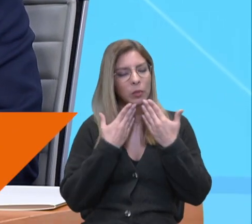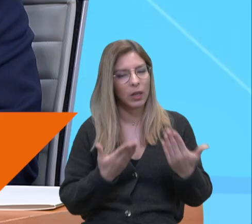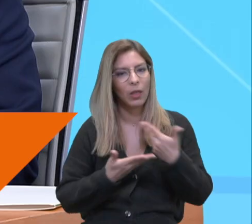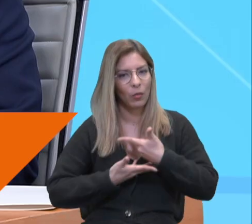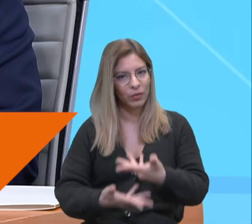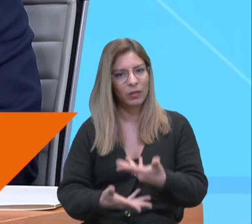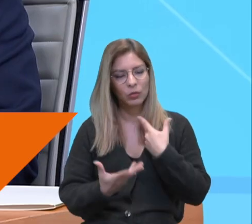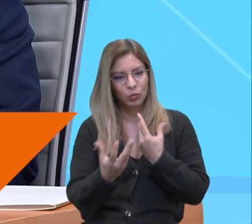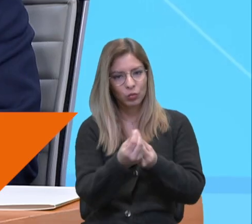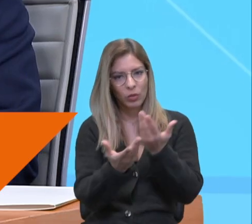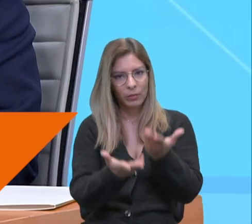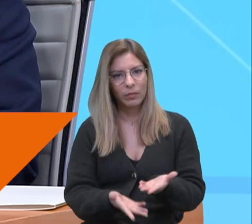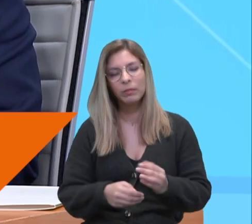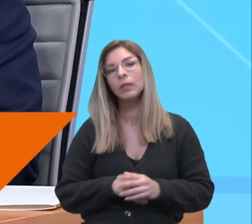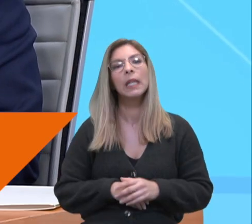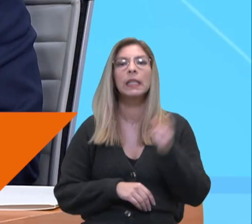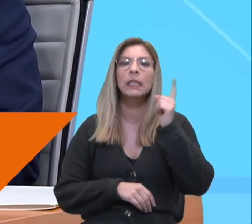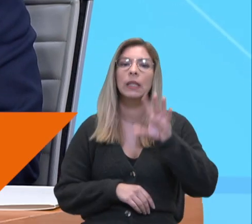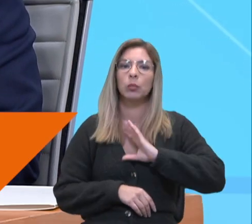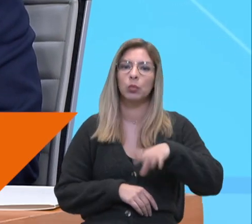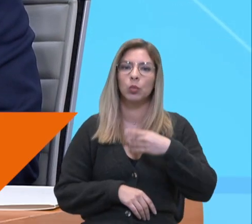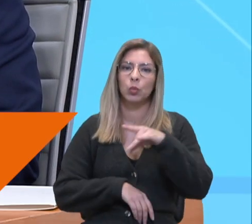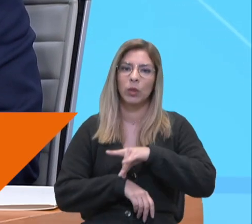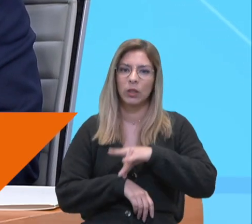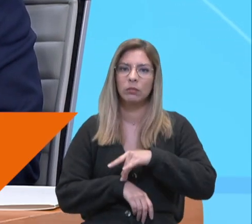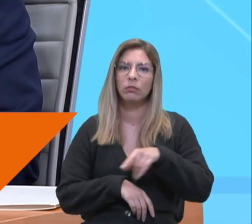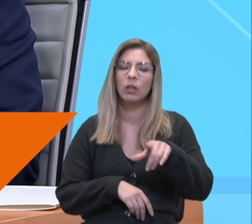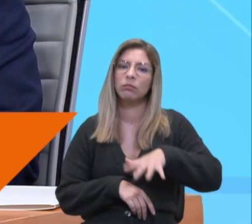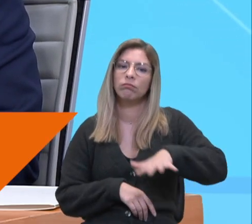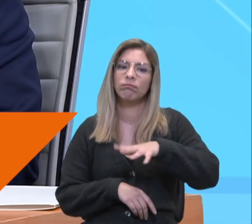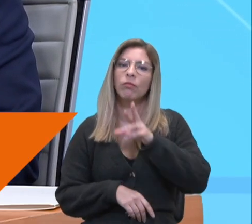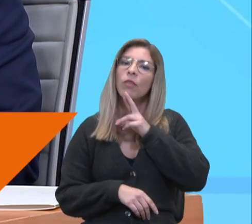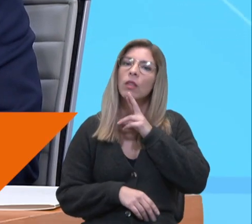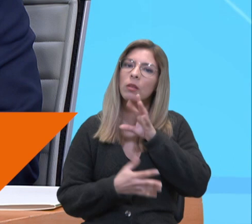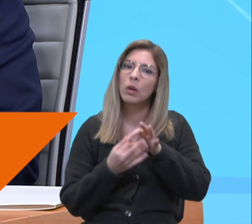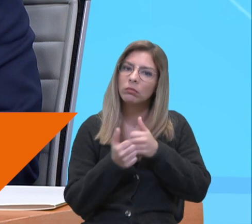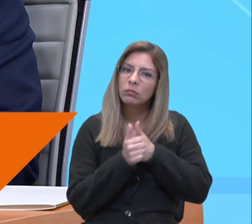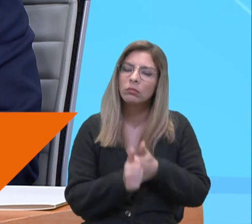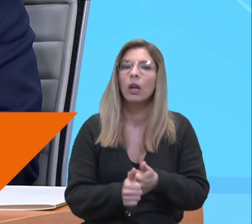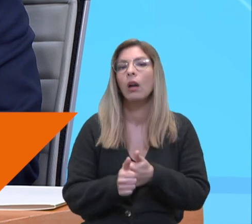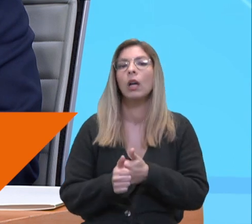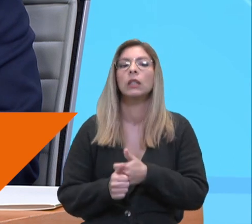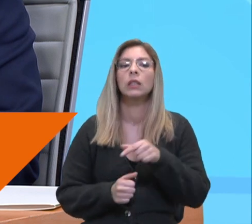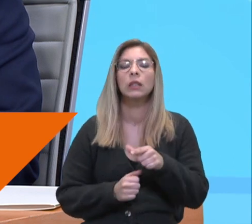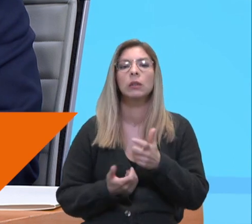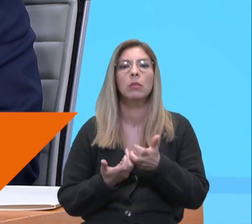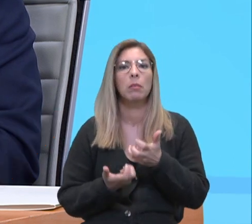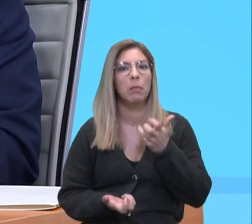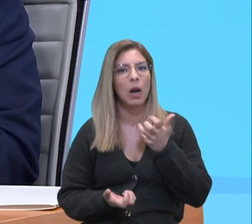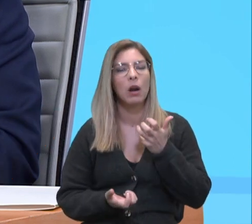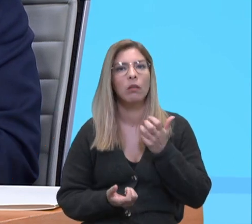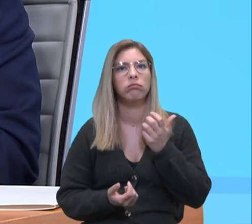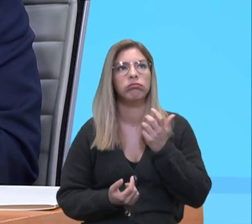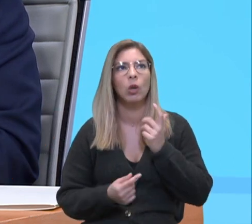convosco. O Dia Mundial do Doente tem no Santuário de Fátima já habitualmente um destaque particular nos